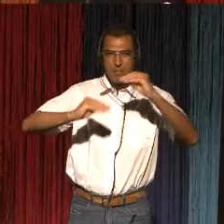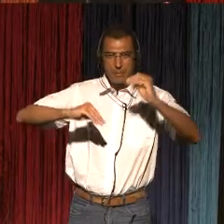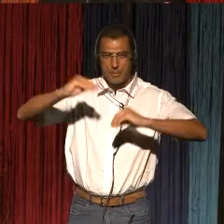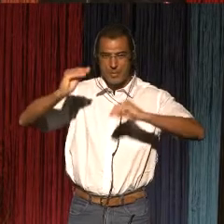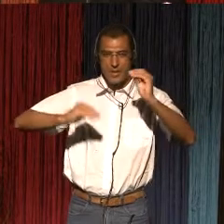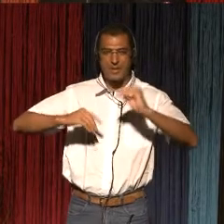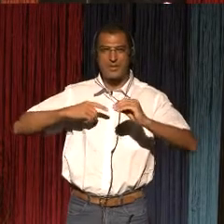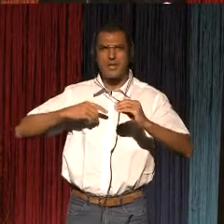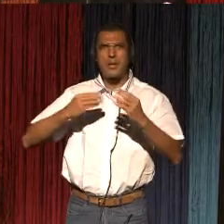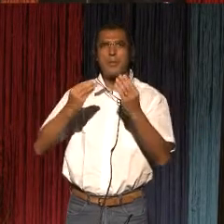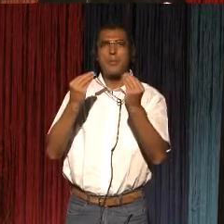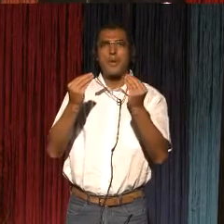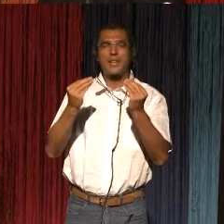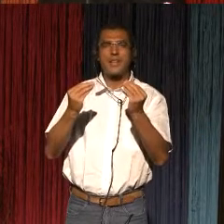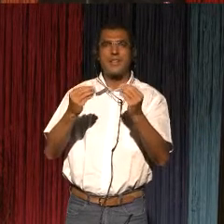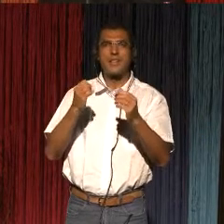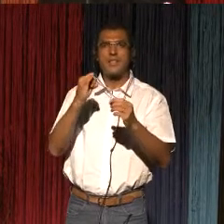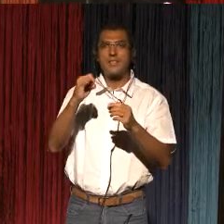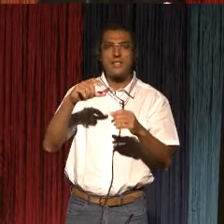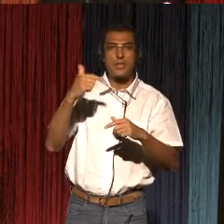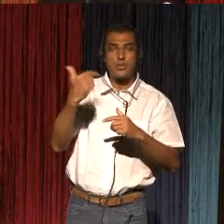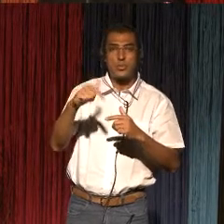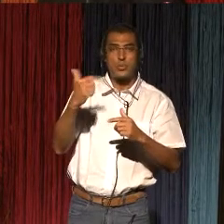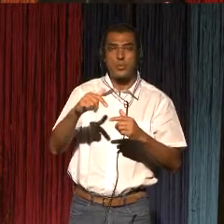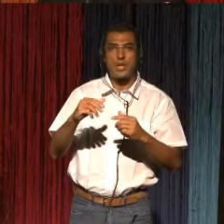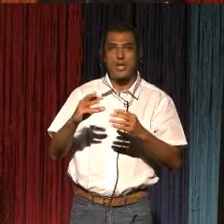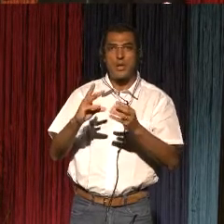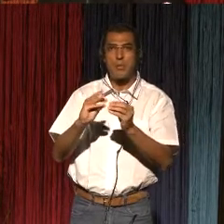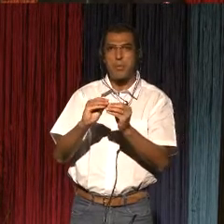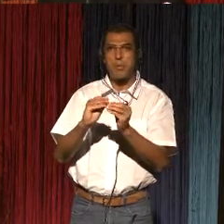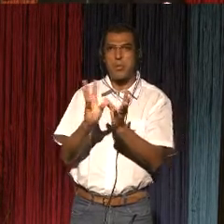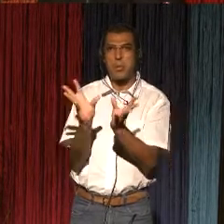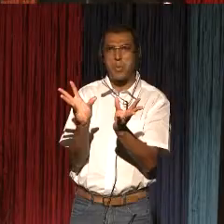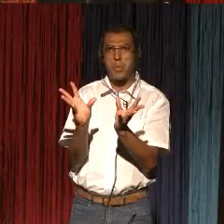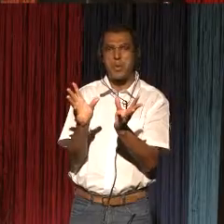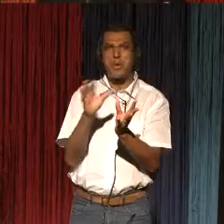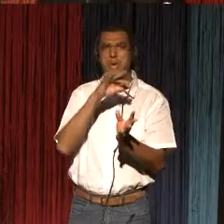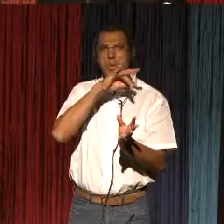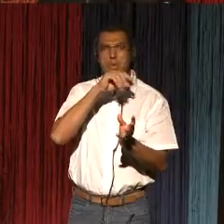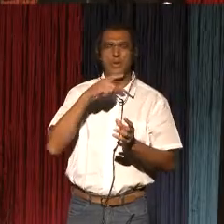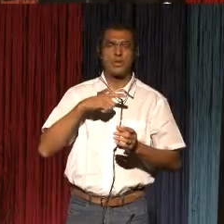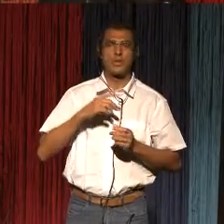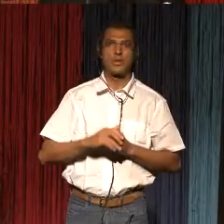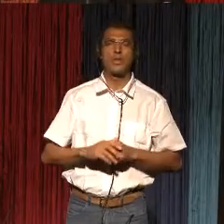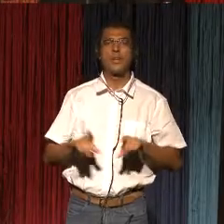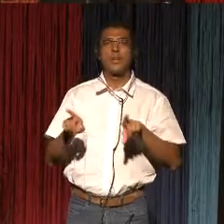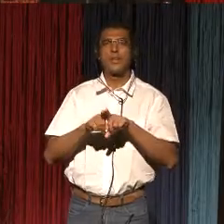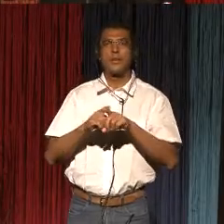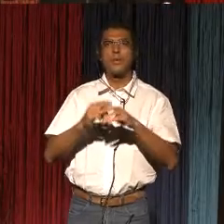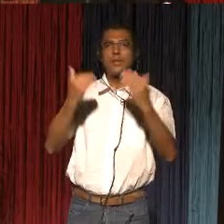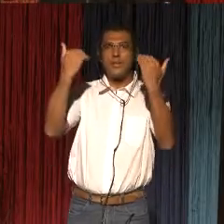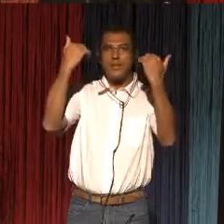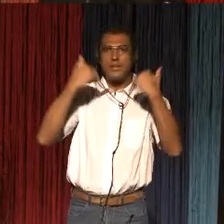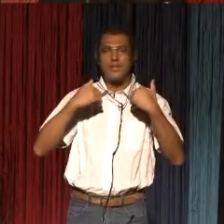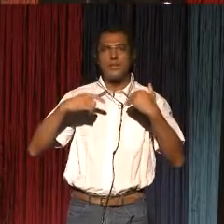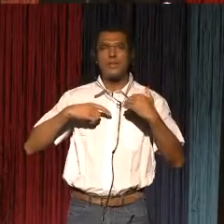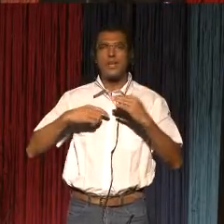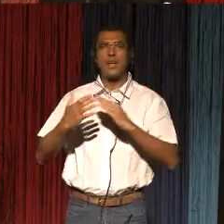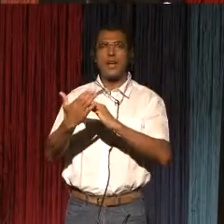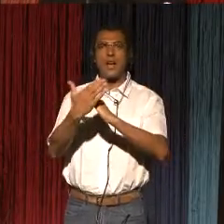cadarço arrebente. E o telômero também ajuda o cromossomo a se manter íntegro,